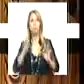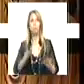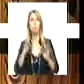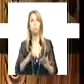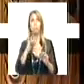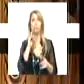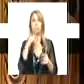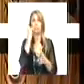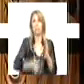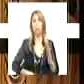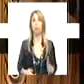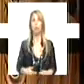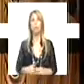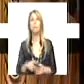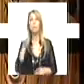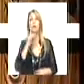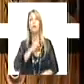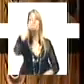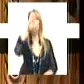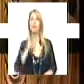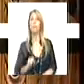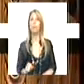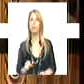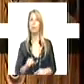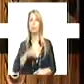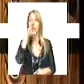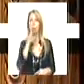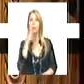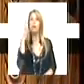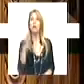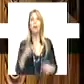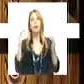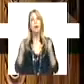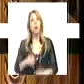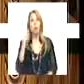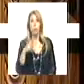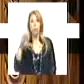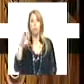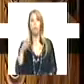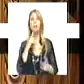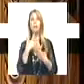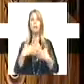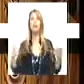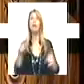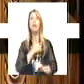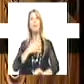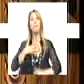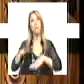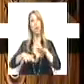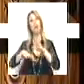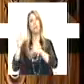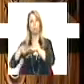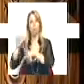fiscal. Sra. Ministra, o Governo diz que a baixa do IRC para as grandes empresas é feita em nome